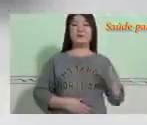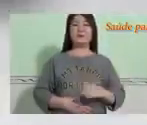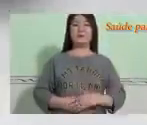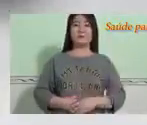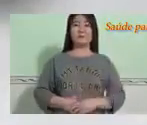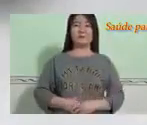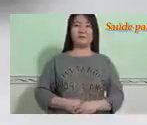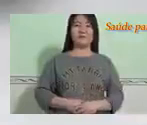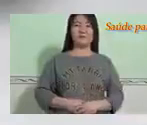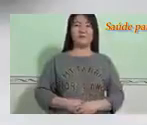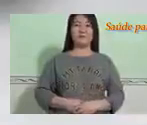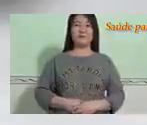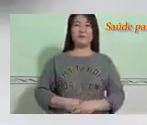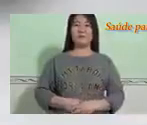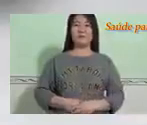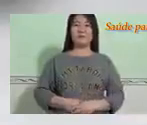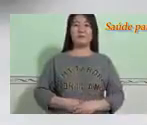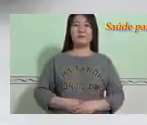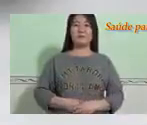verdadeiro possível.